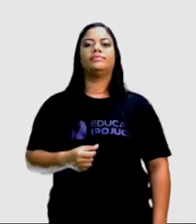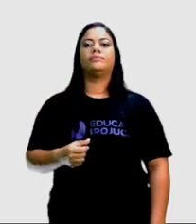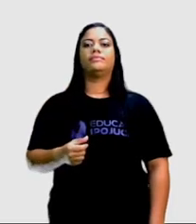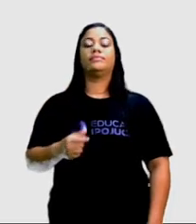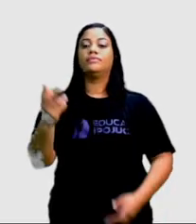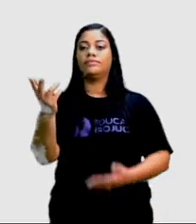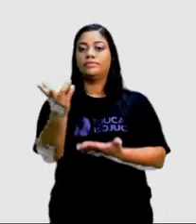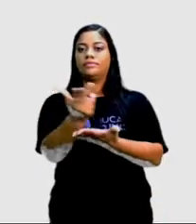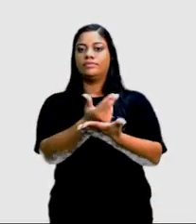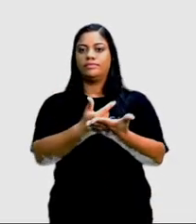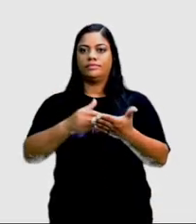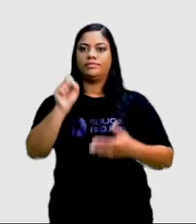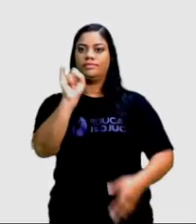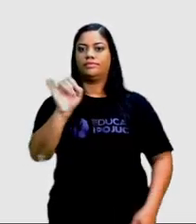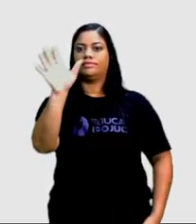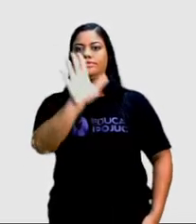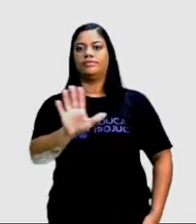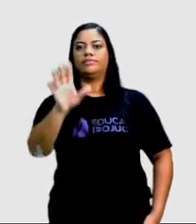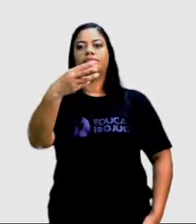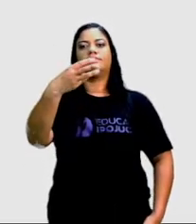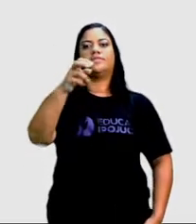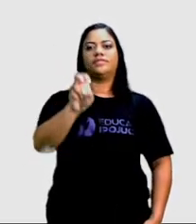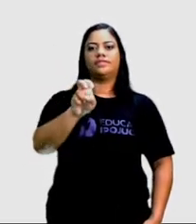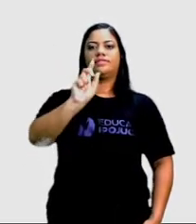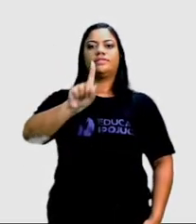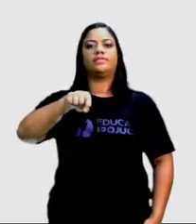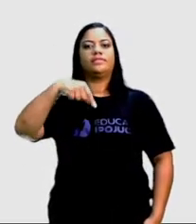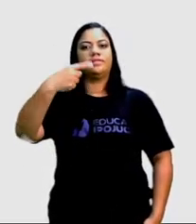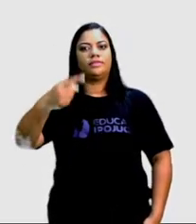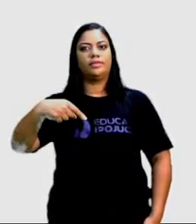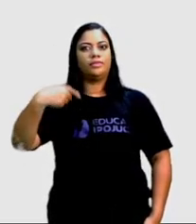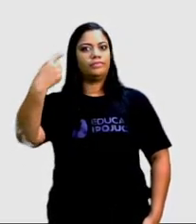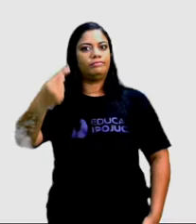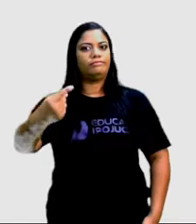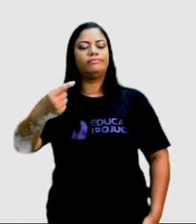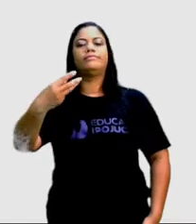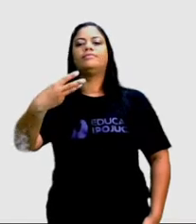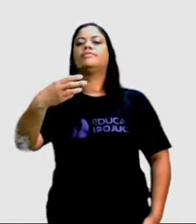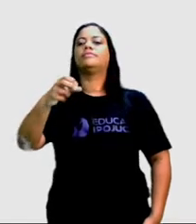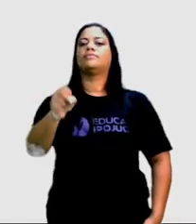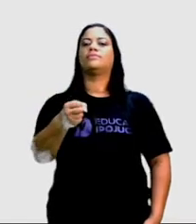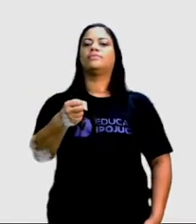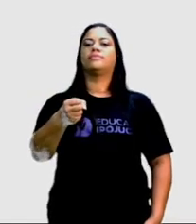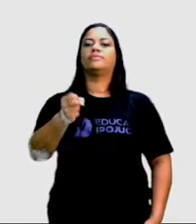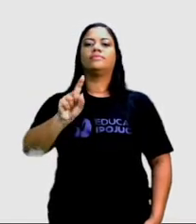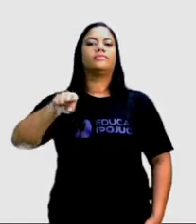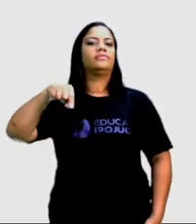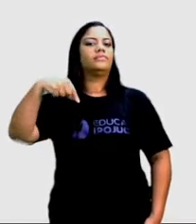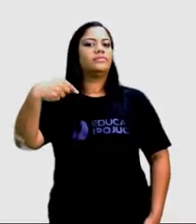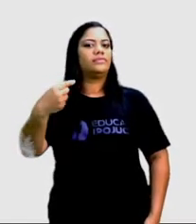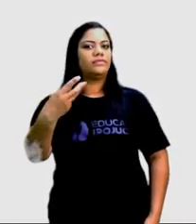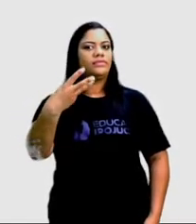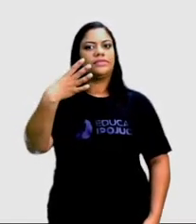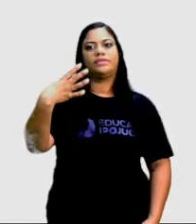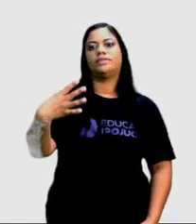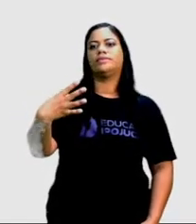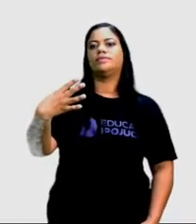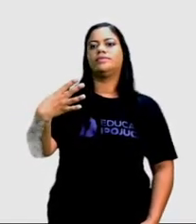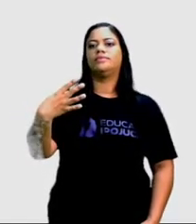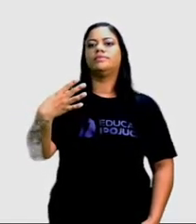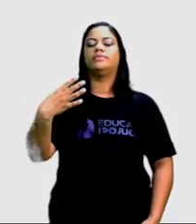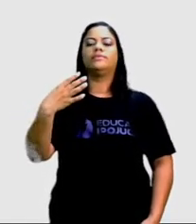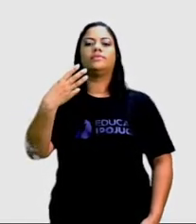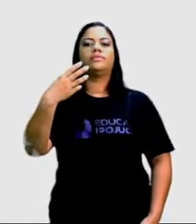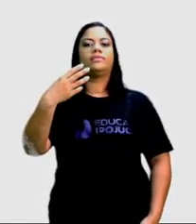uma imagem. 35, aí dois pulos, 38, 34,